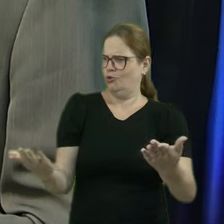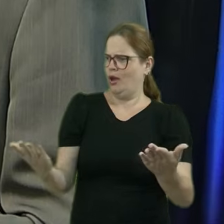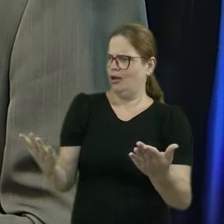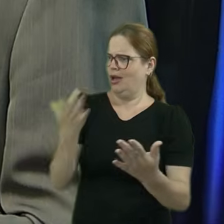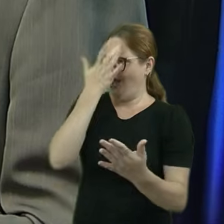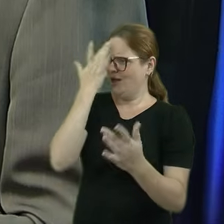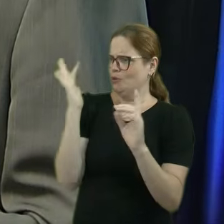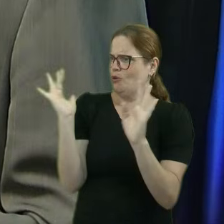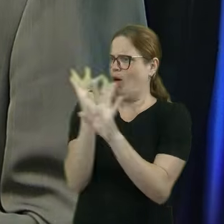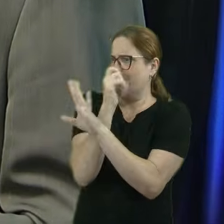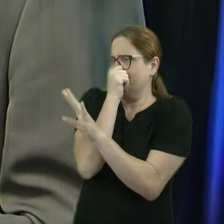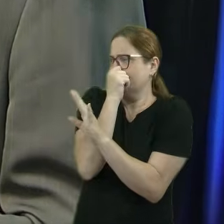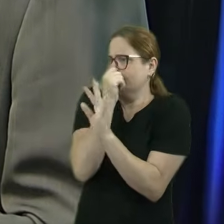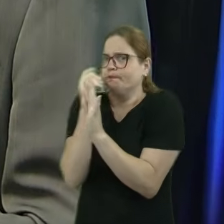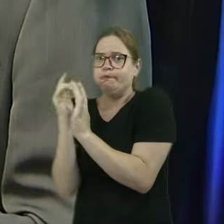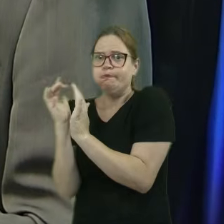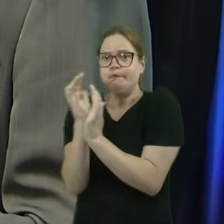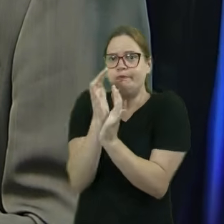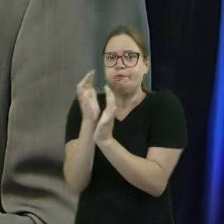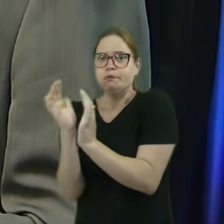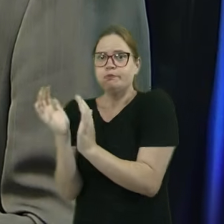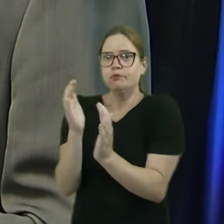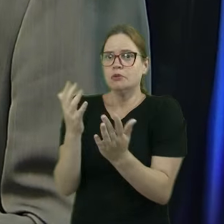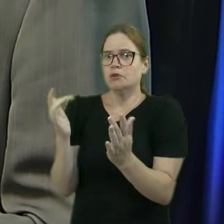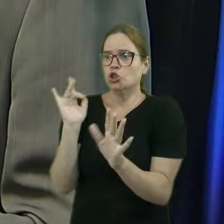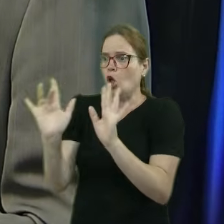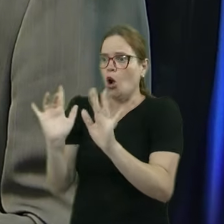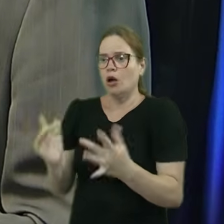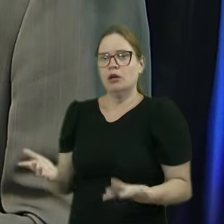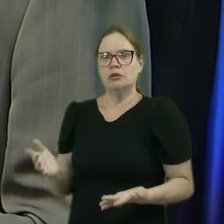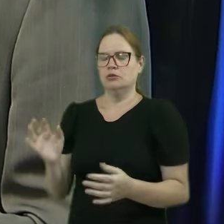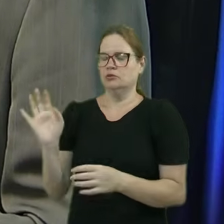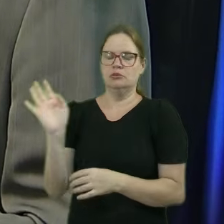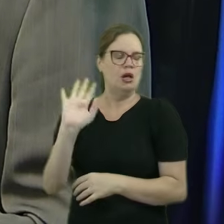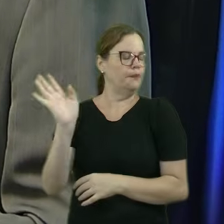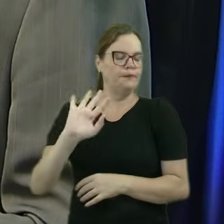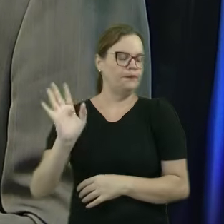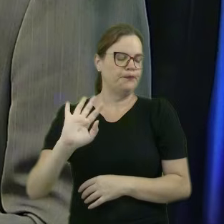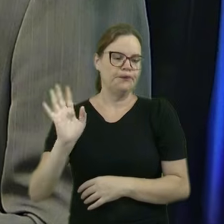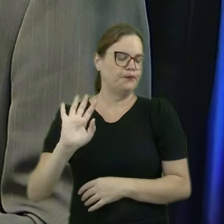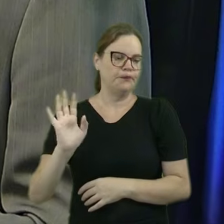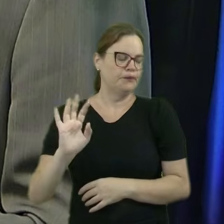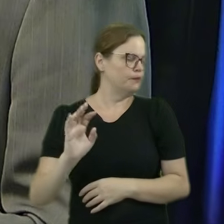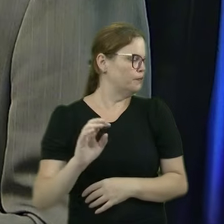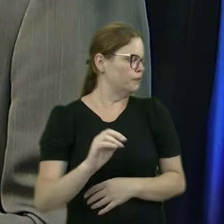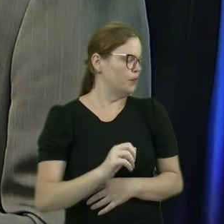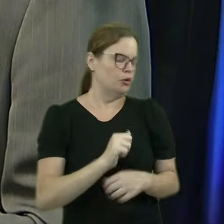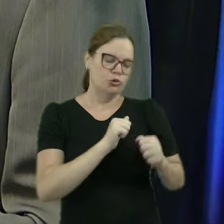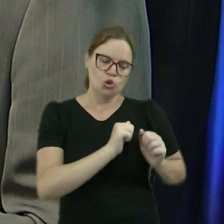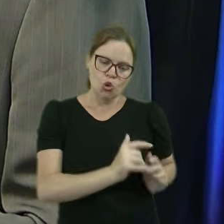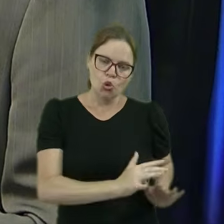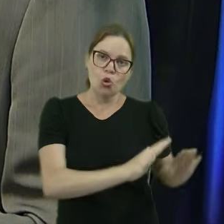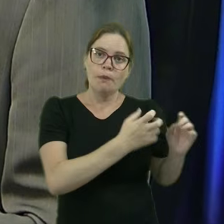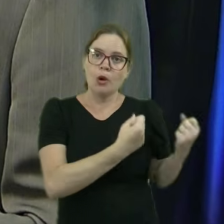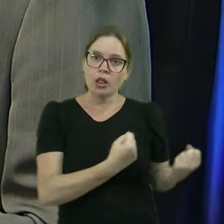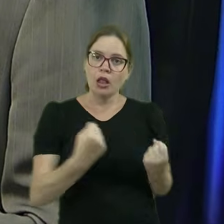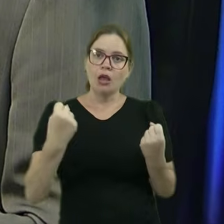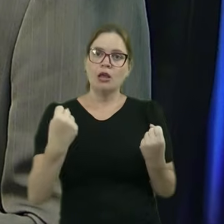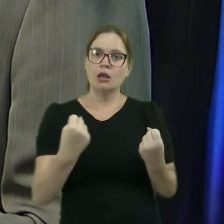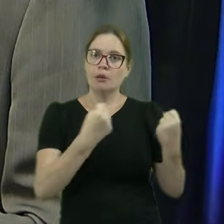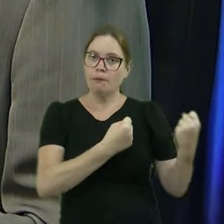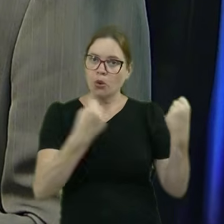mundo te Te toca, toca. né? Mas Jesus disse: não, porque de mim saiu virtude. Então, para